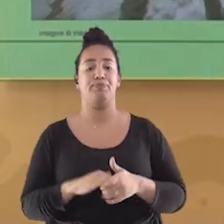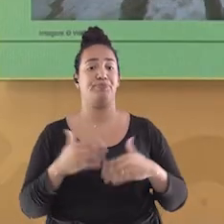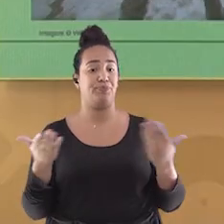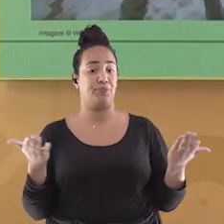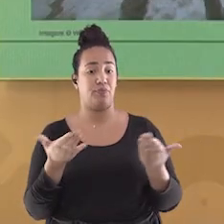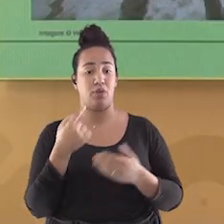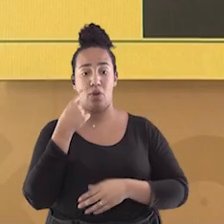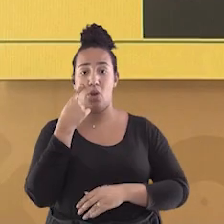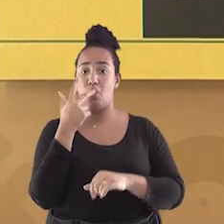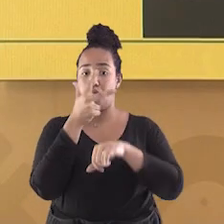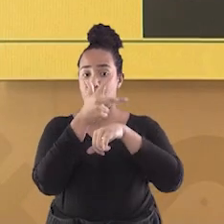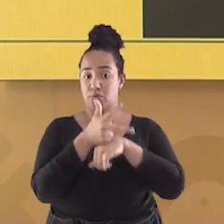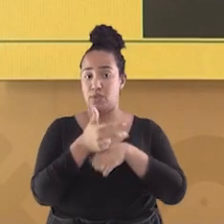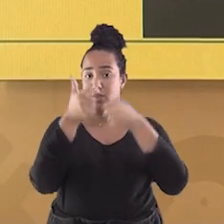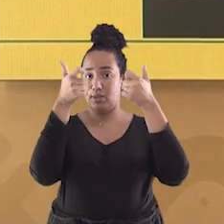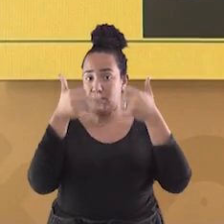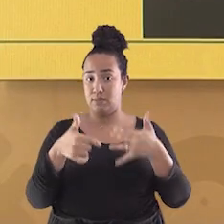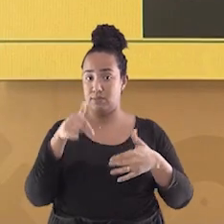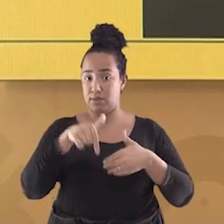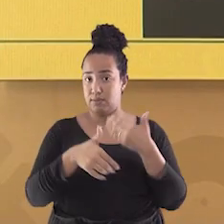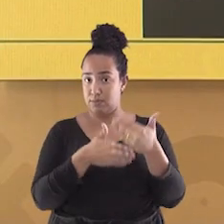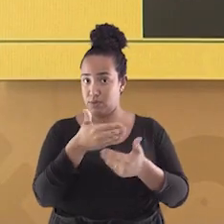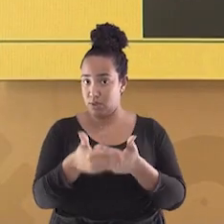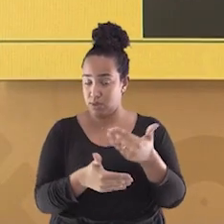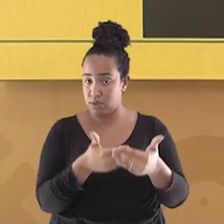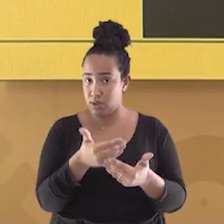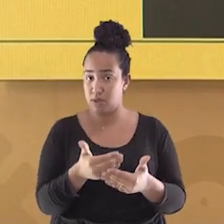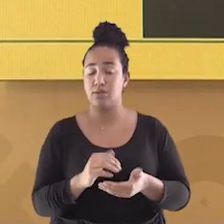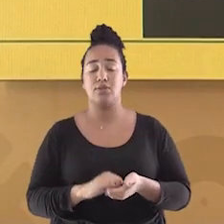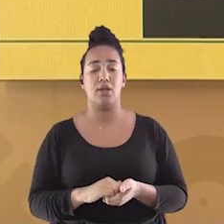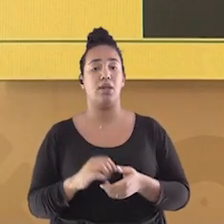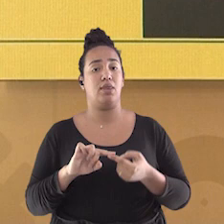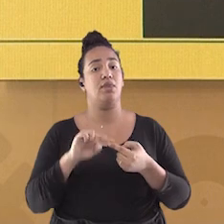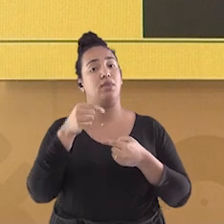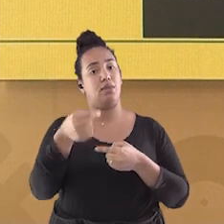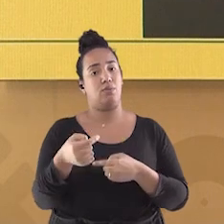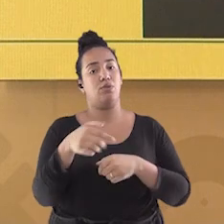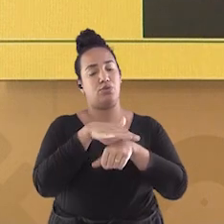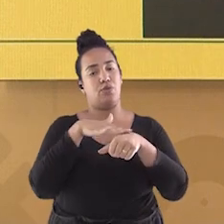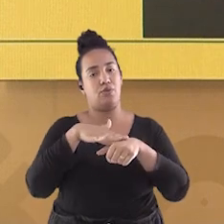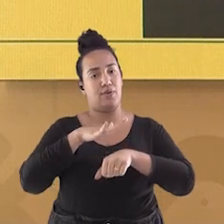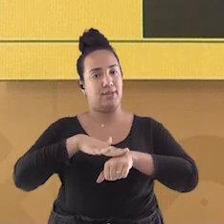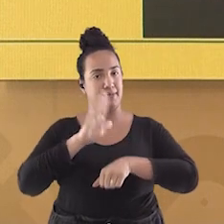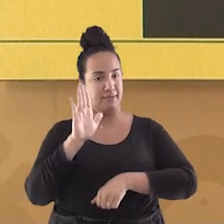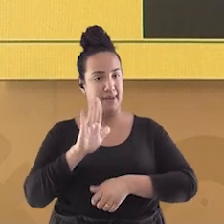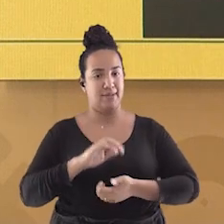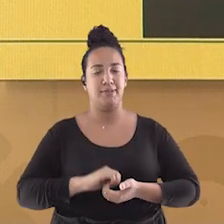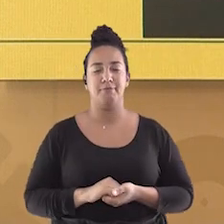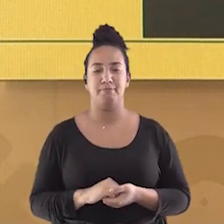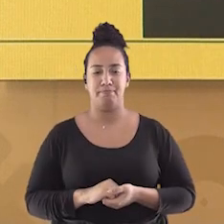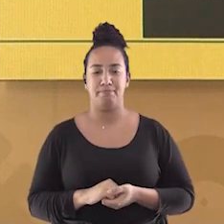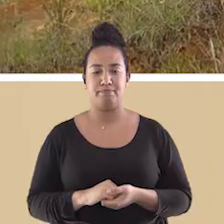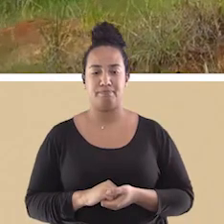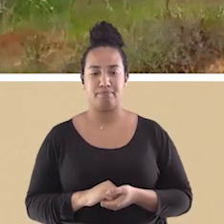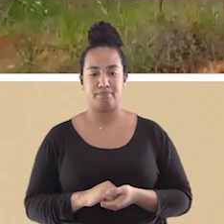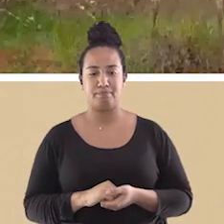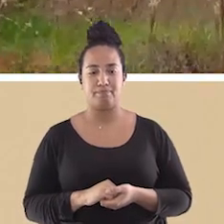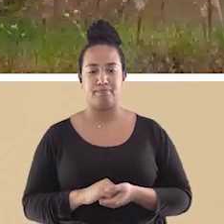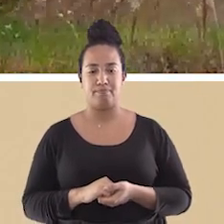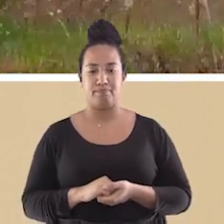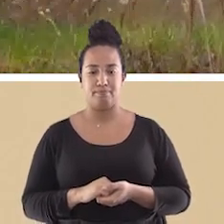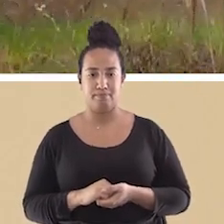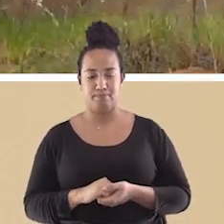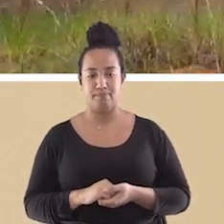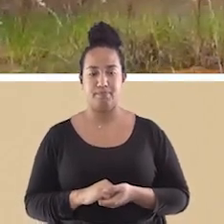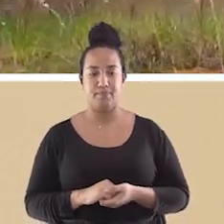Vamos assistir a um vídeo falando sobre esse processo e daqui a pouco a gente conversa sobre isso.